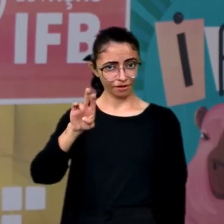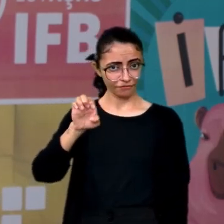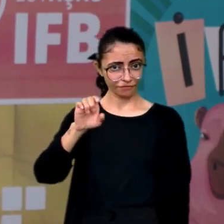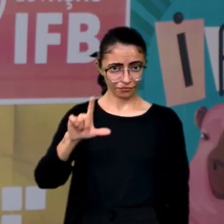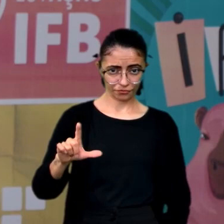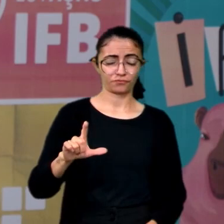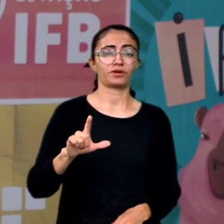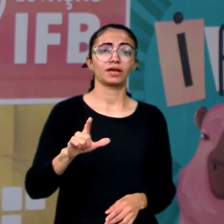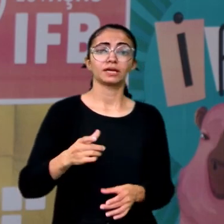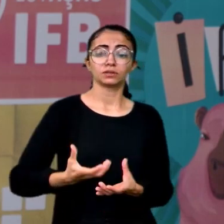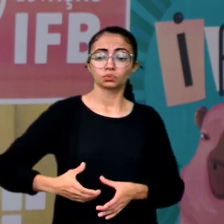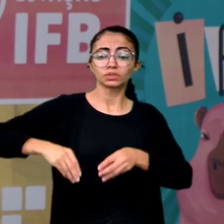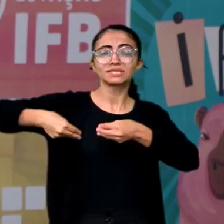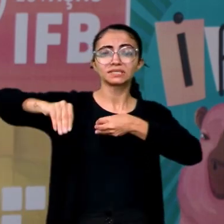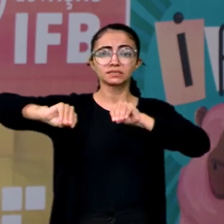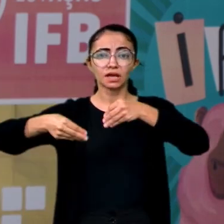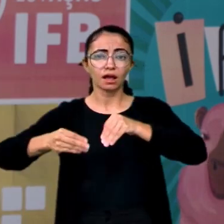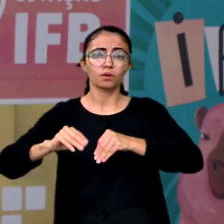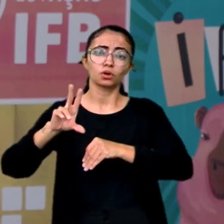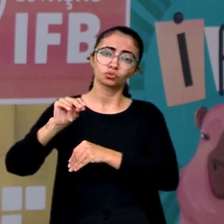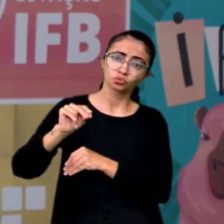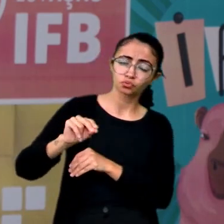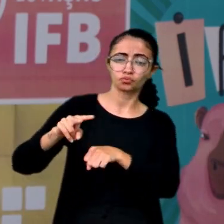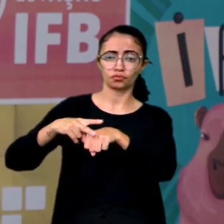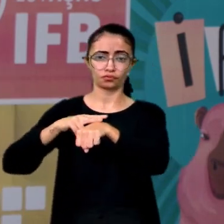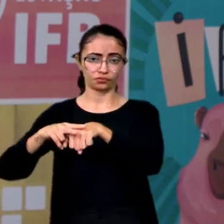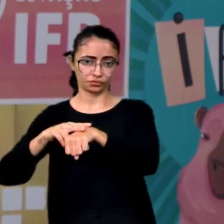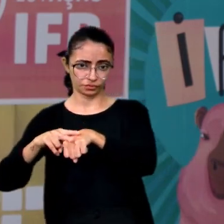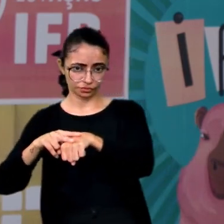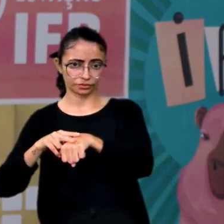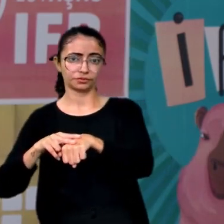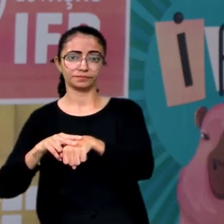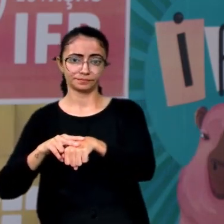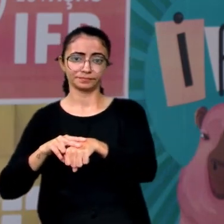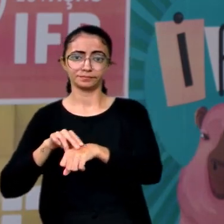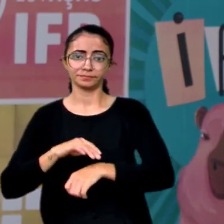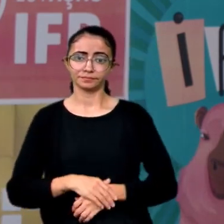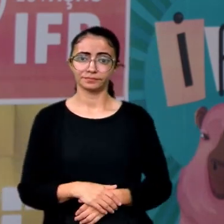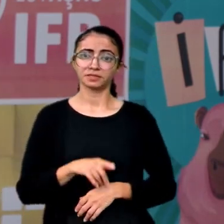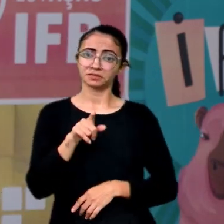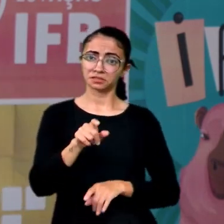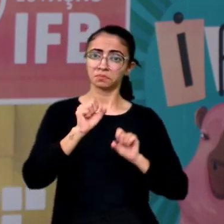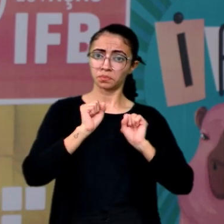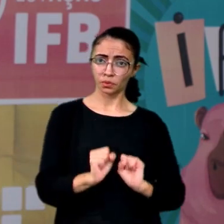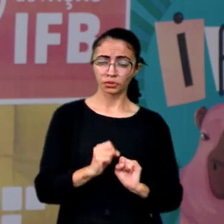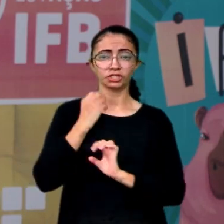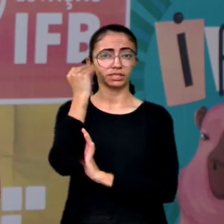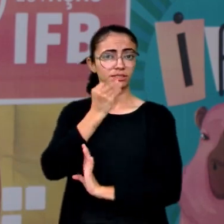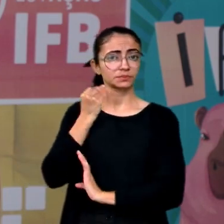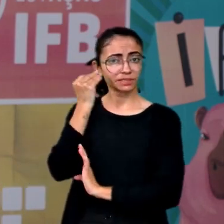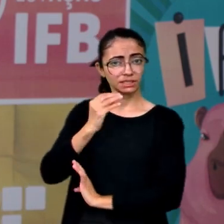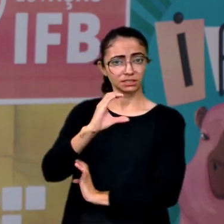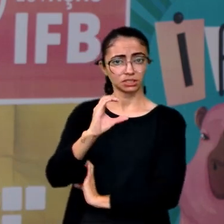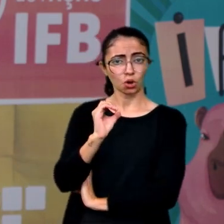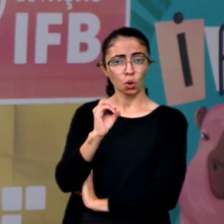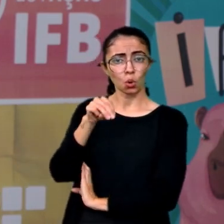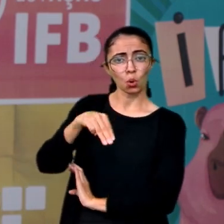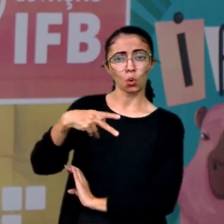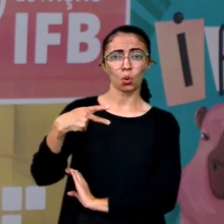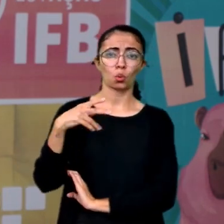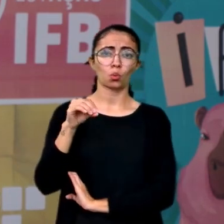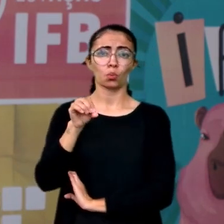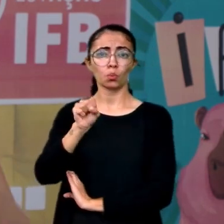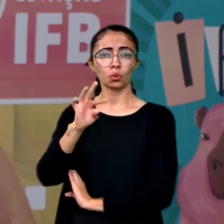perfeito e ter uma experiência, faça compostagem. Até numa kitnet você consegue fazer compostagem. Existem milhões de